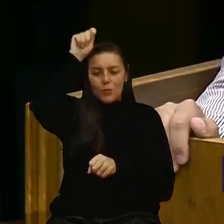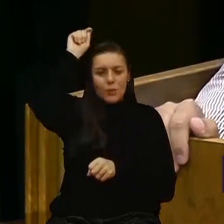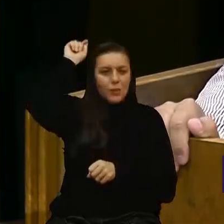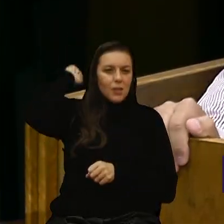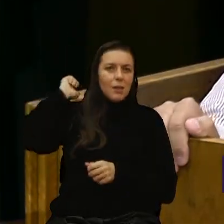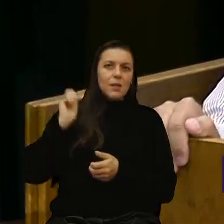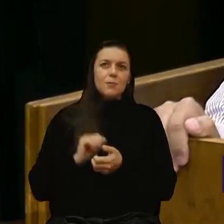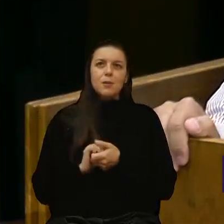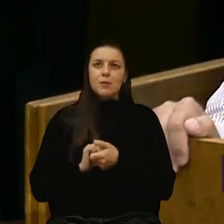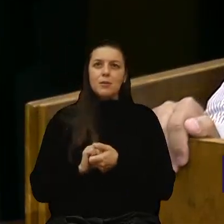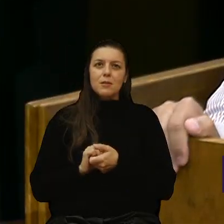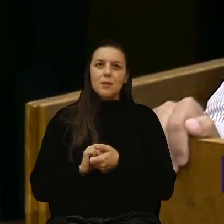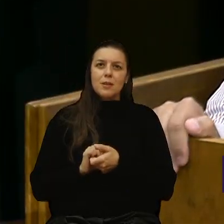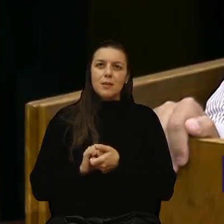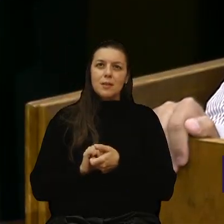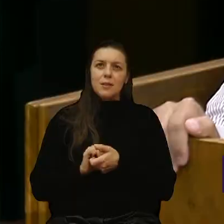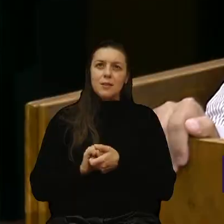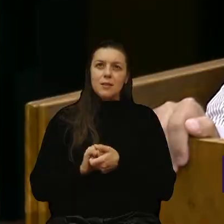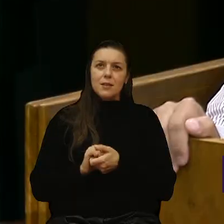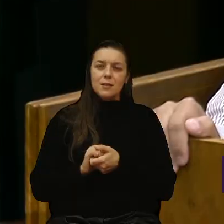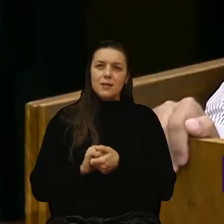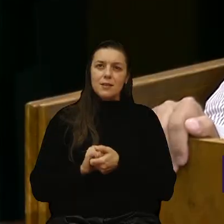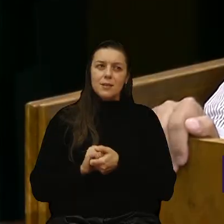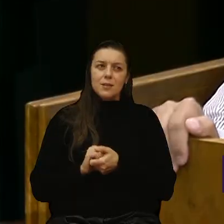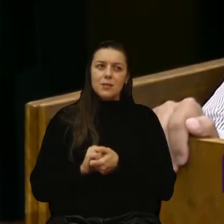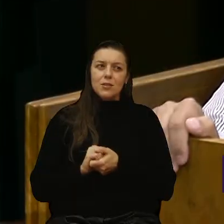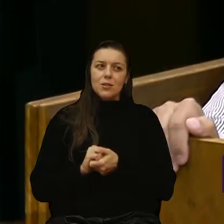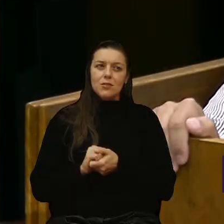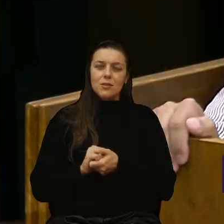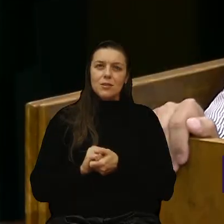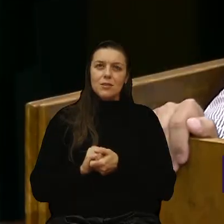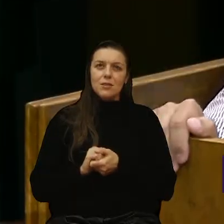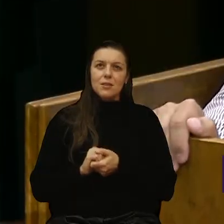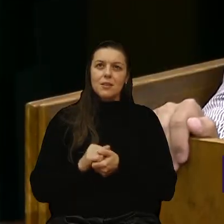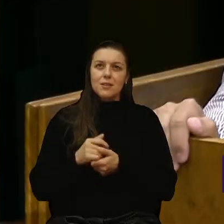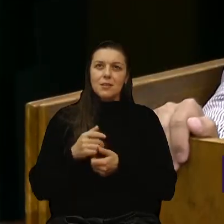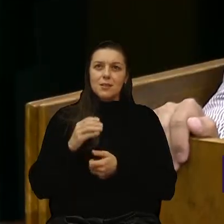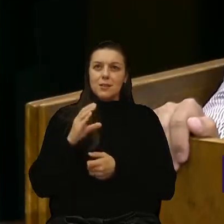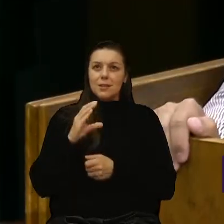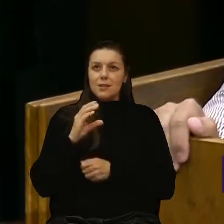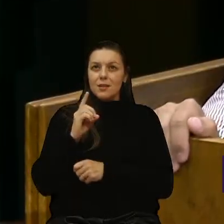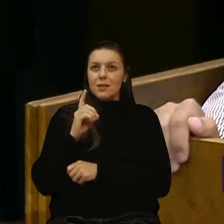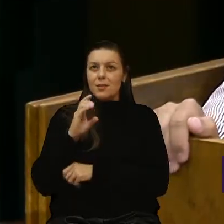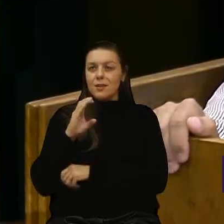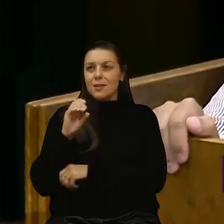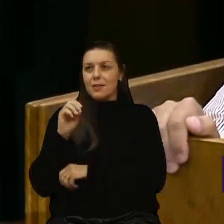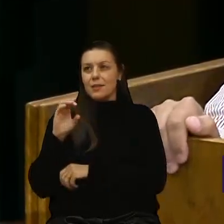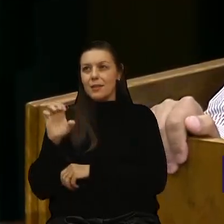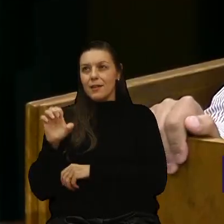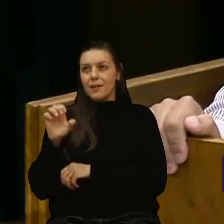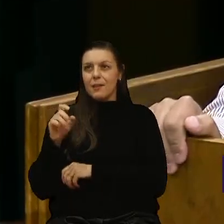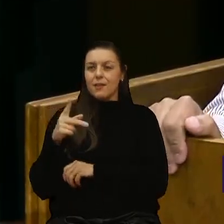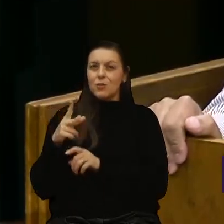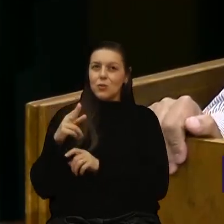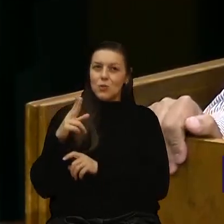Rose lembrava que foi a primeira mulher presidenta do DCE da UX. Eu fui tesoureiro à